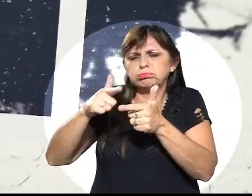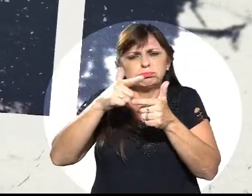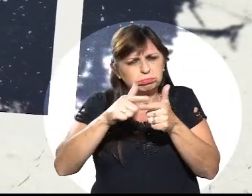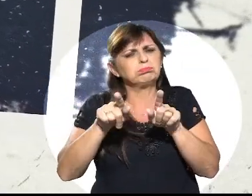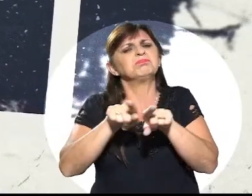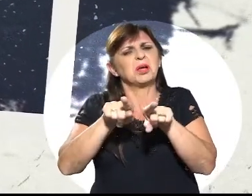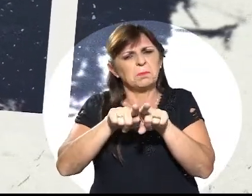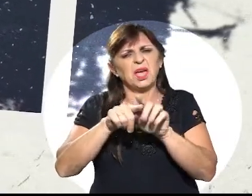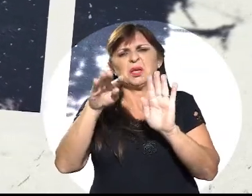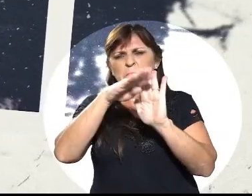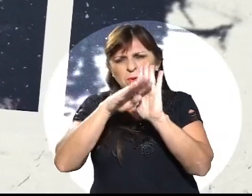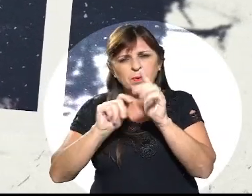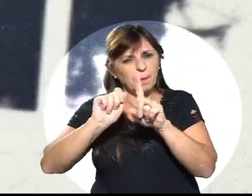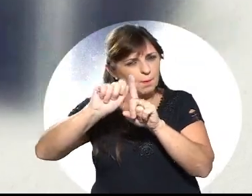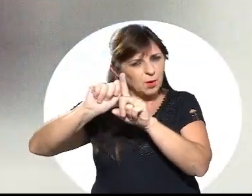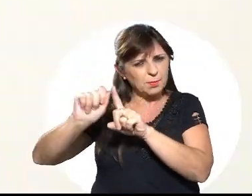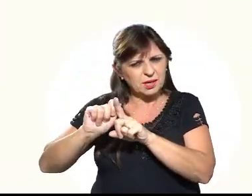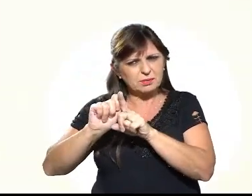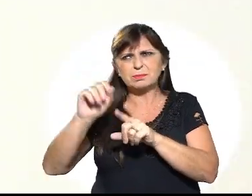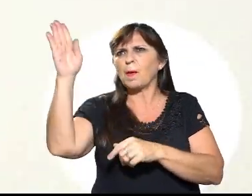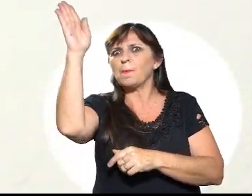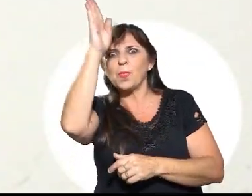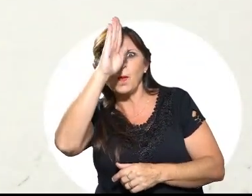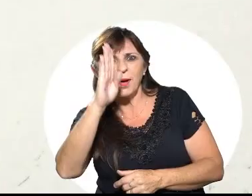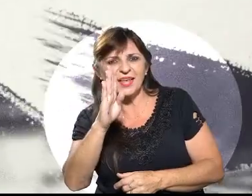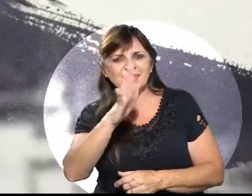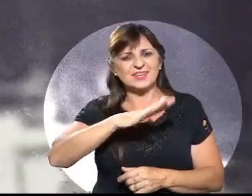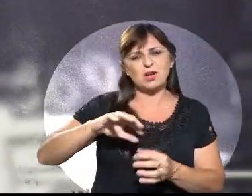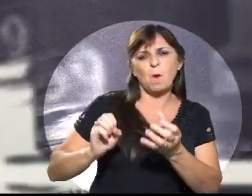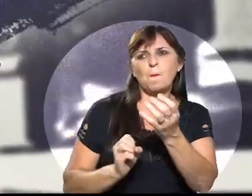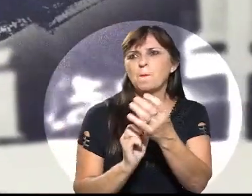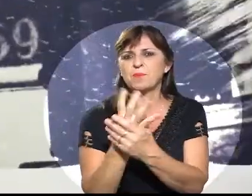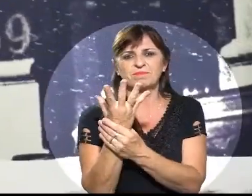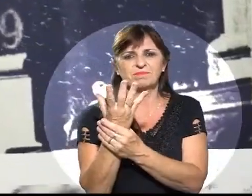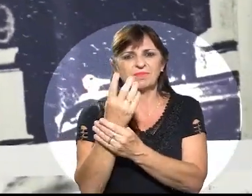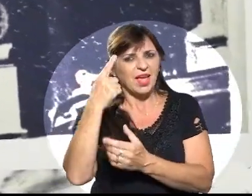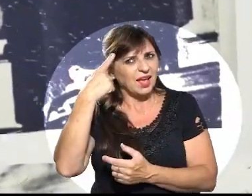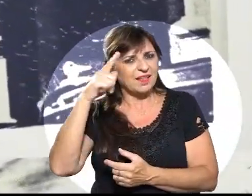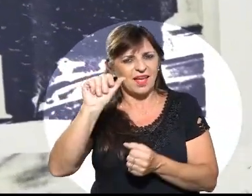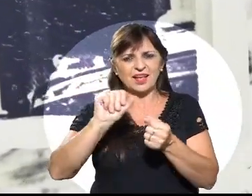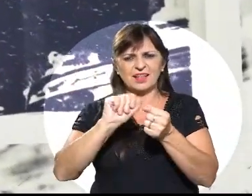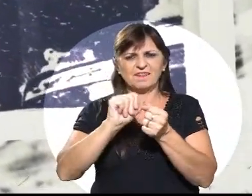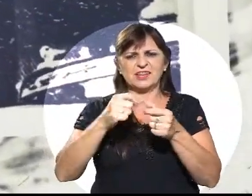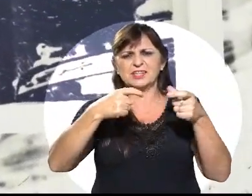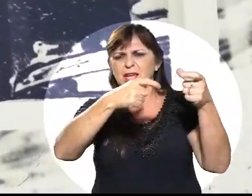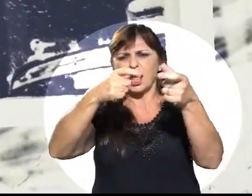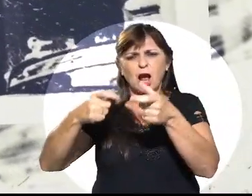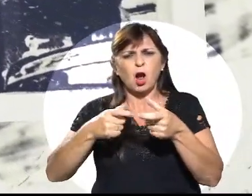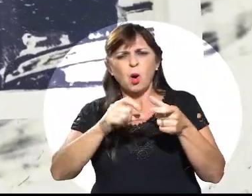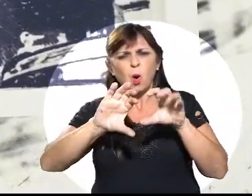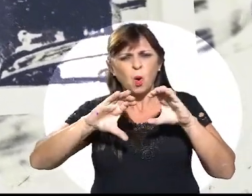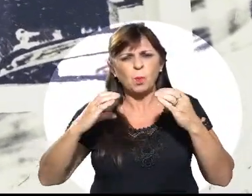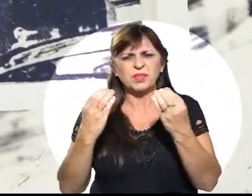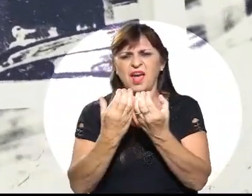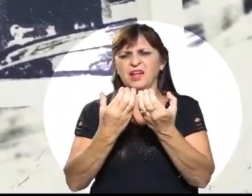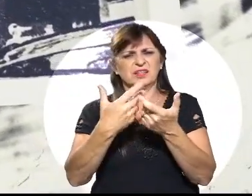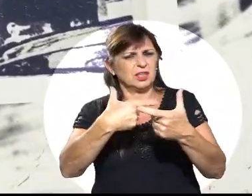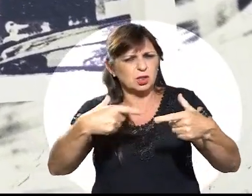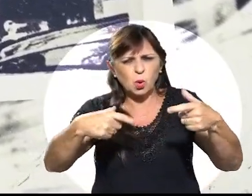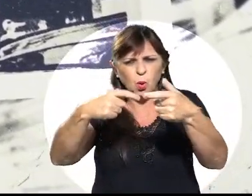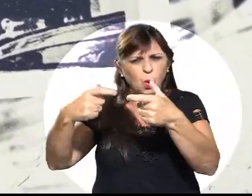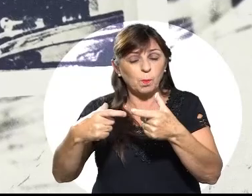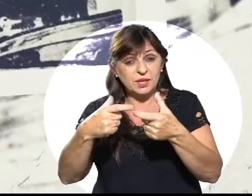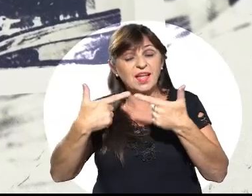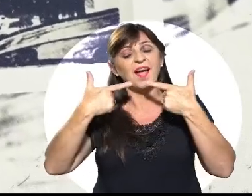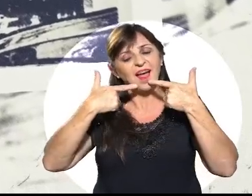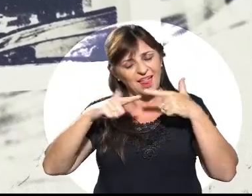Brasil, fundaram associações e clubes. Trouxeram música e palavras que contribuíram com a língua portuguesa. E a partir da